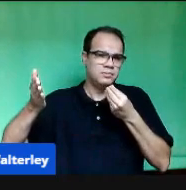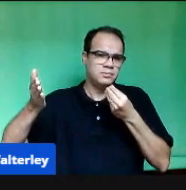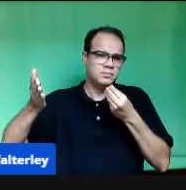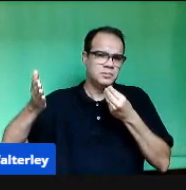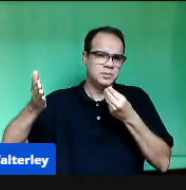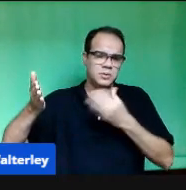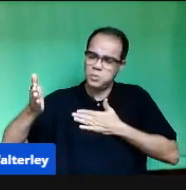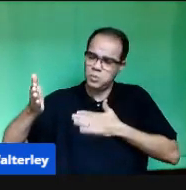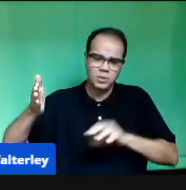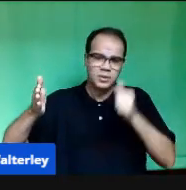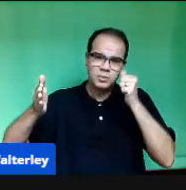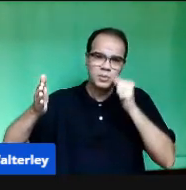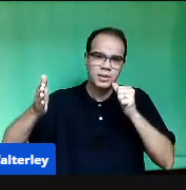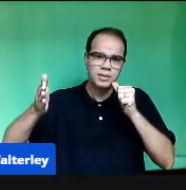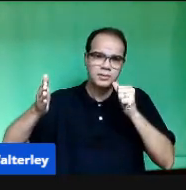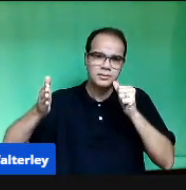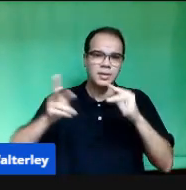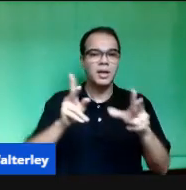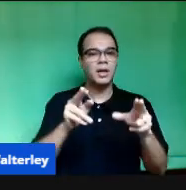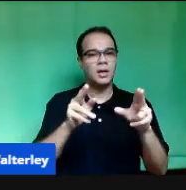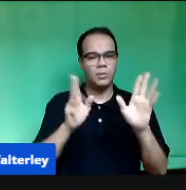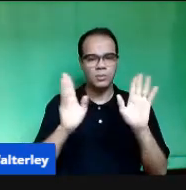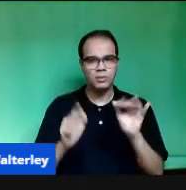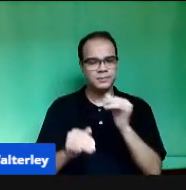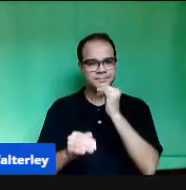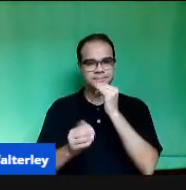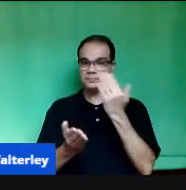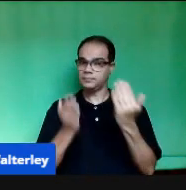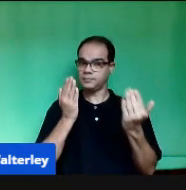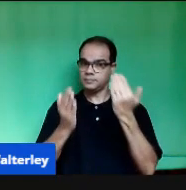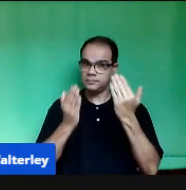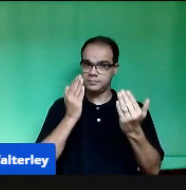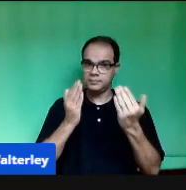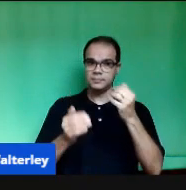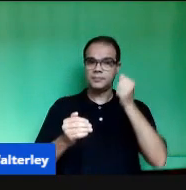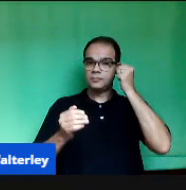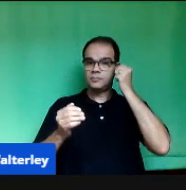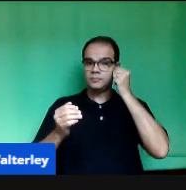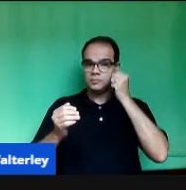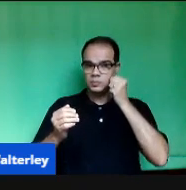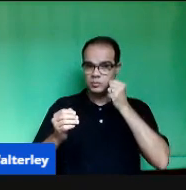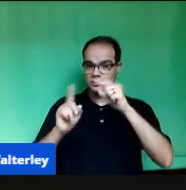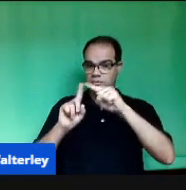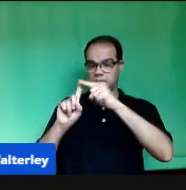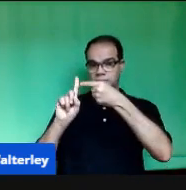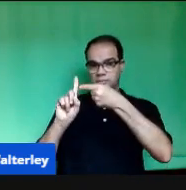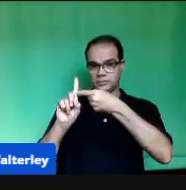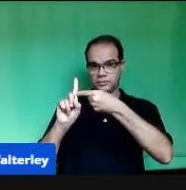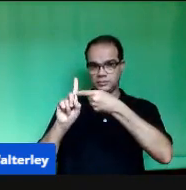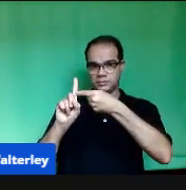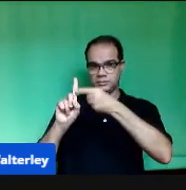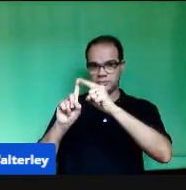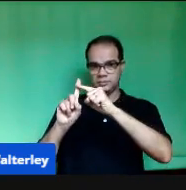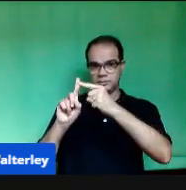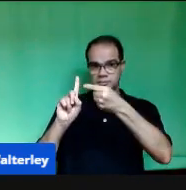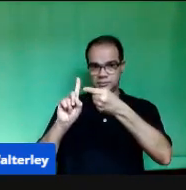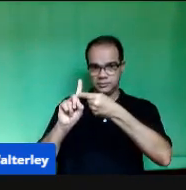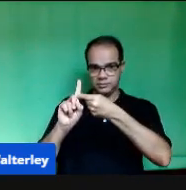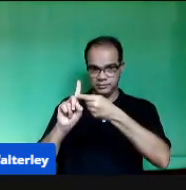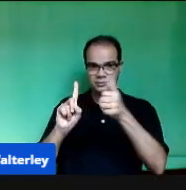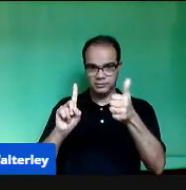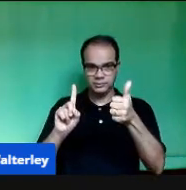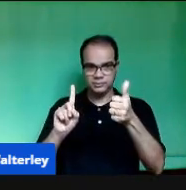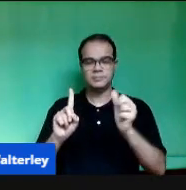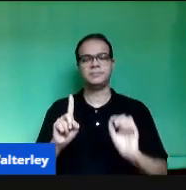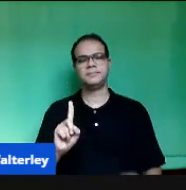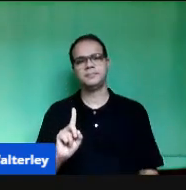quando a gente fala de mulheres grávidas, por exemplo, as mulheres grávidas normalmente fazem, grande parte, né?